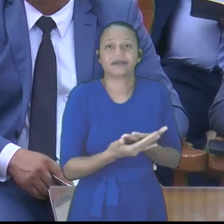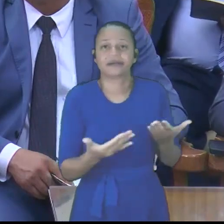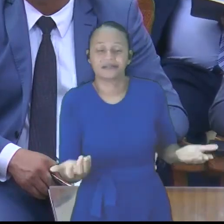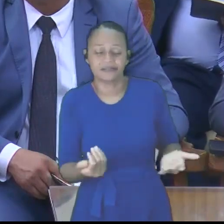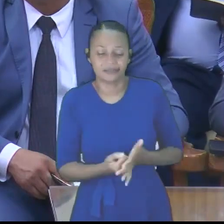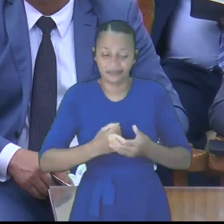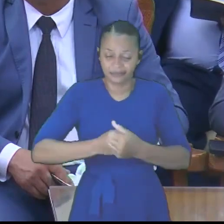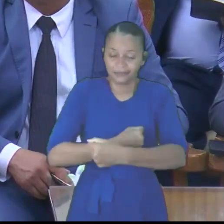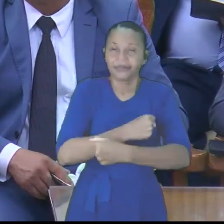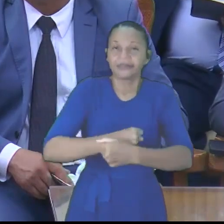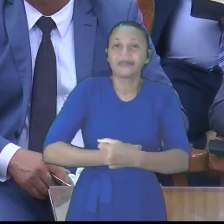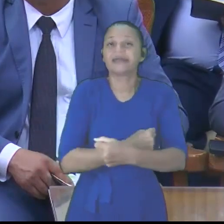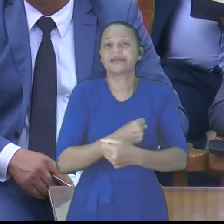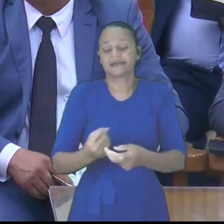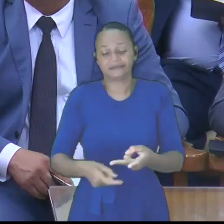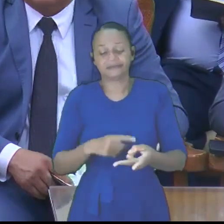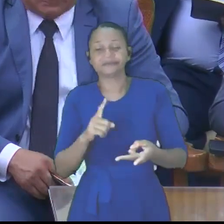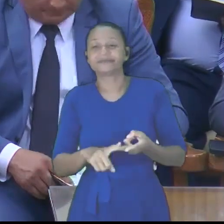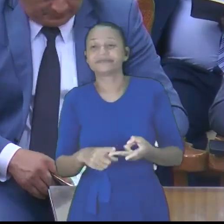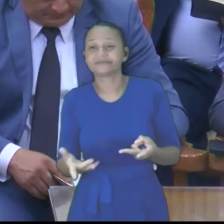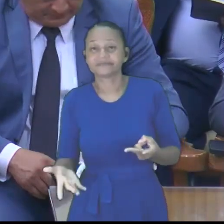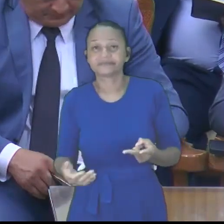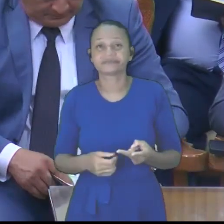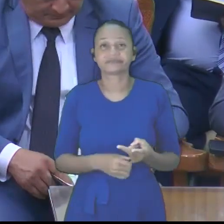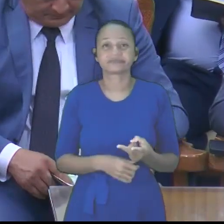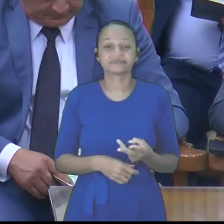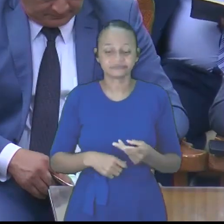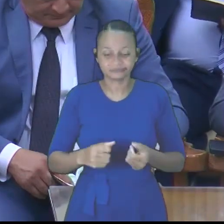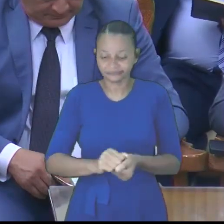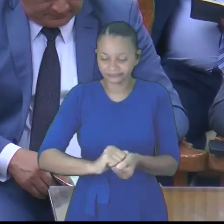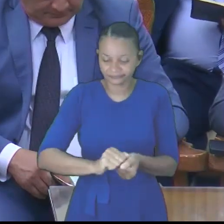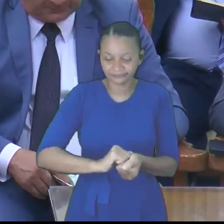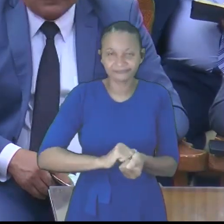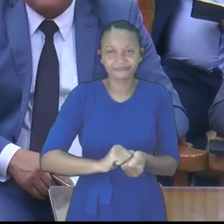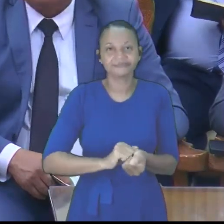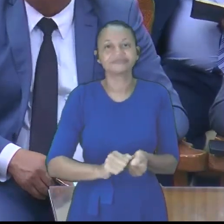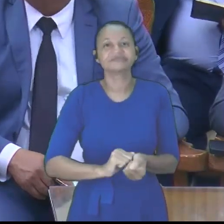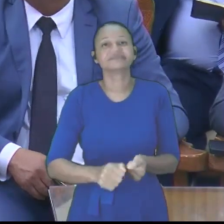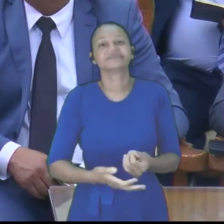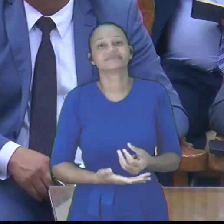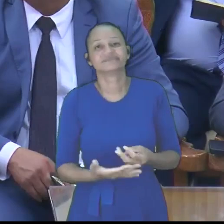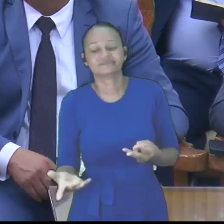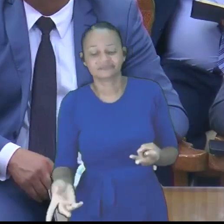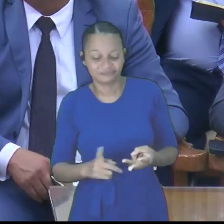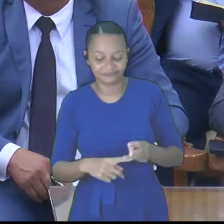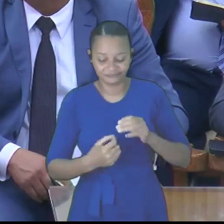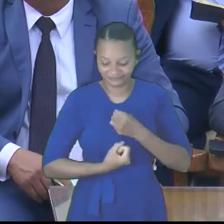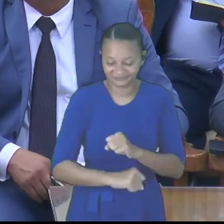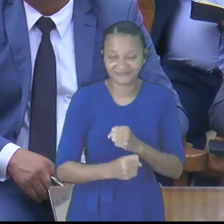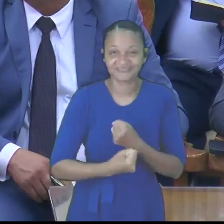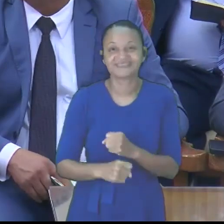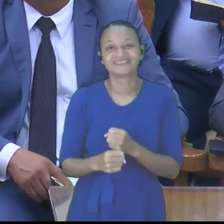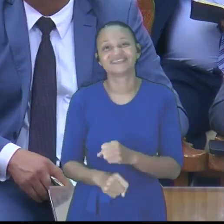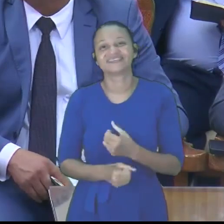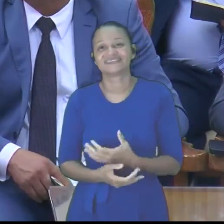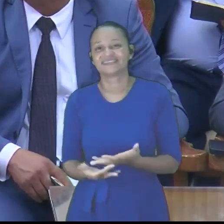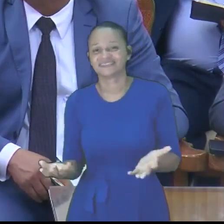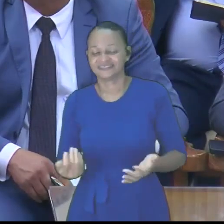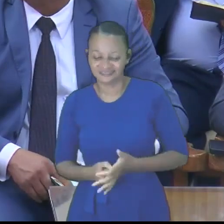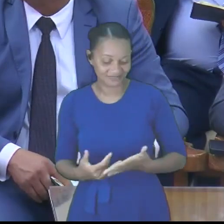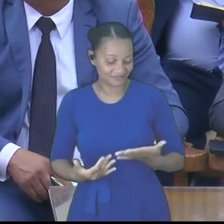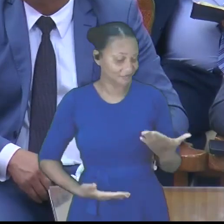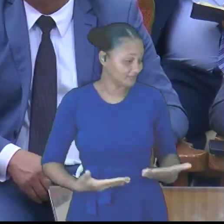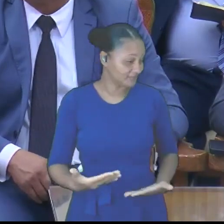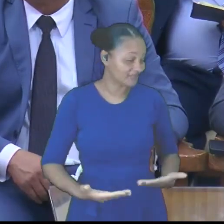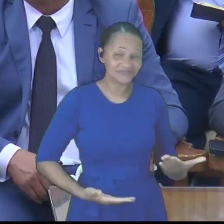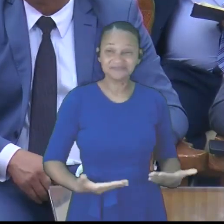A cozinheira, vai quem mais? A lavadeira, vai a varredeira, os prestadores de